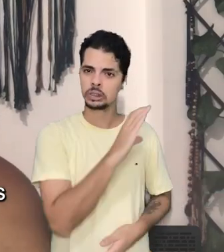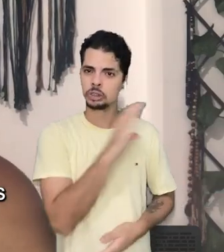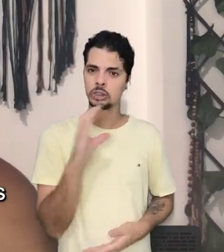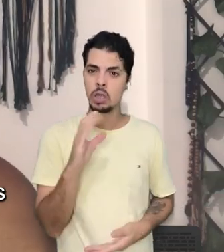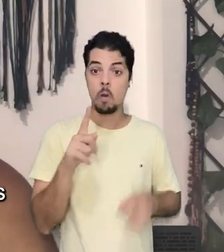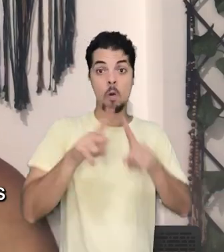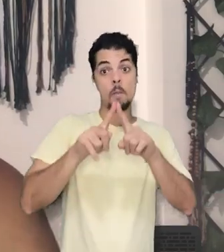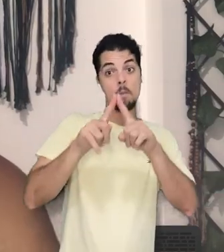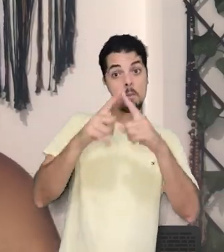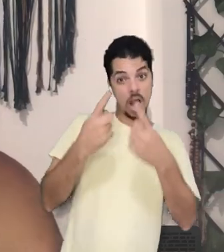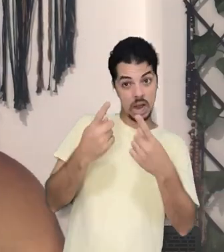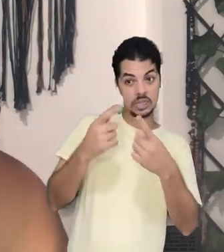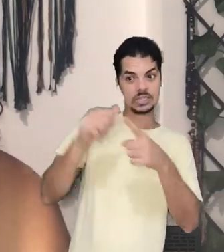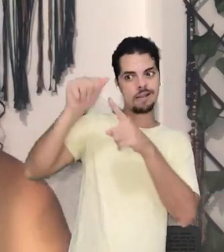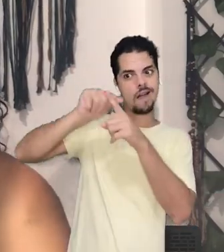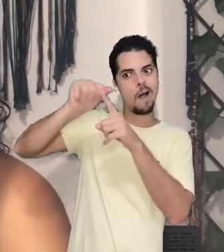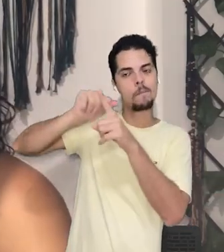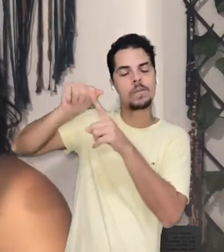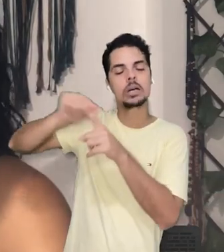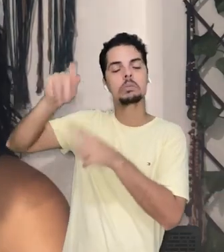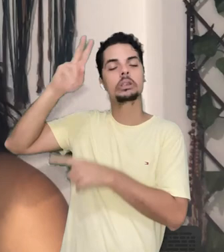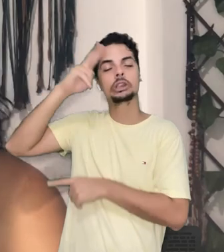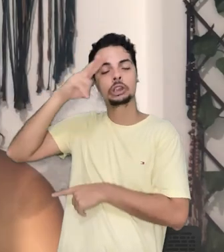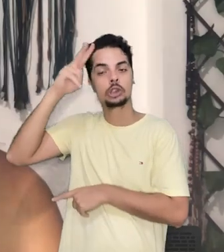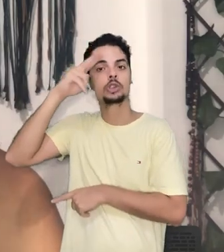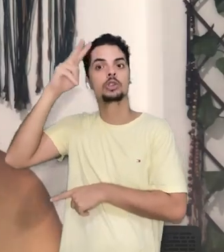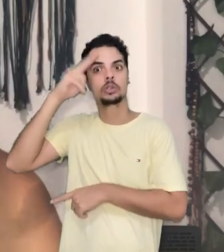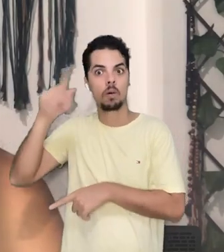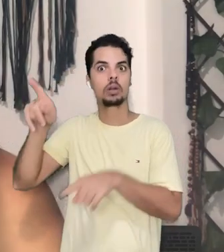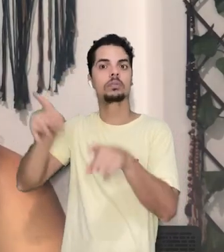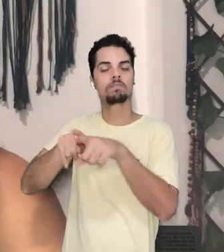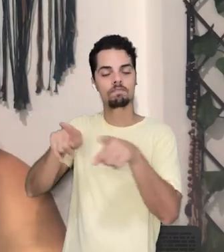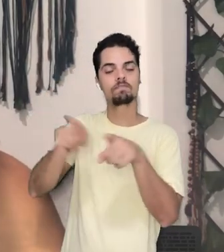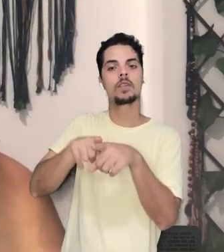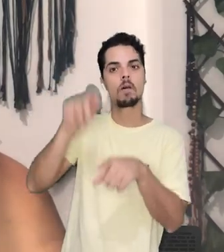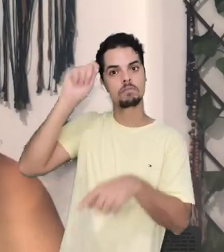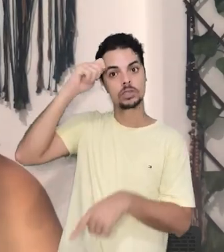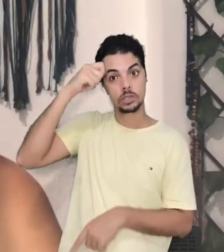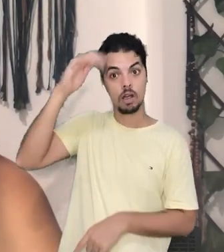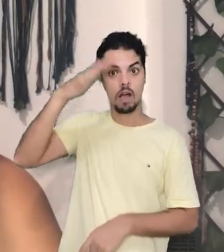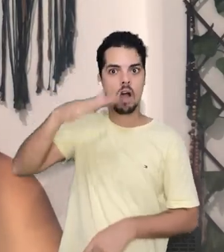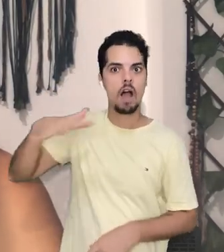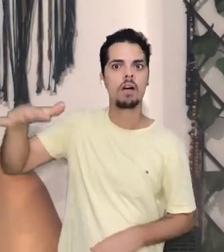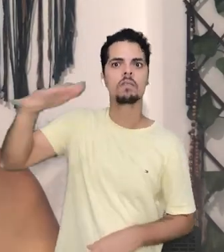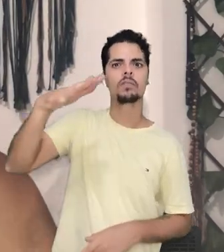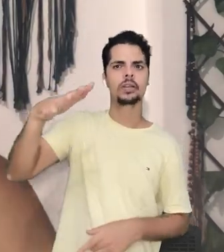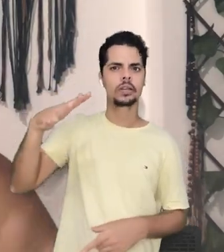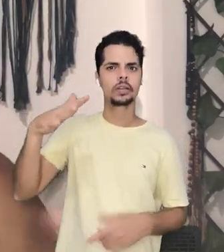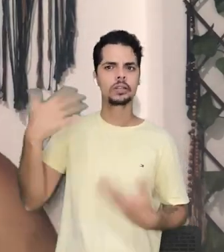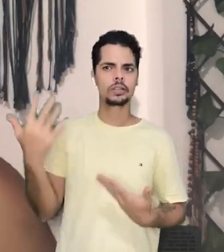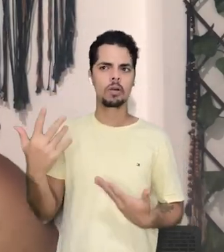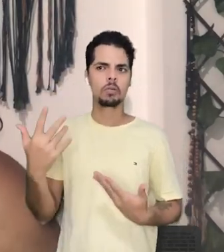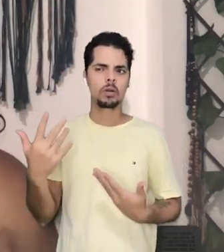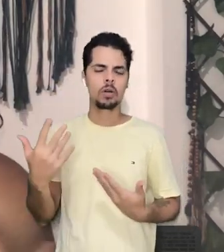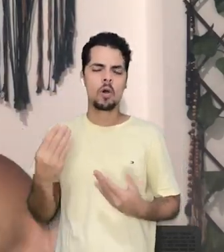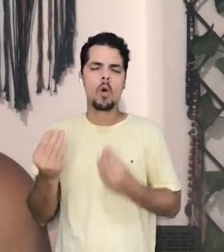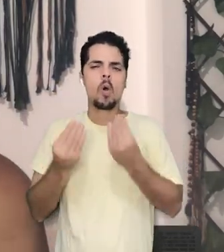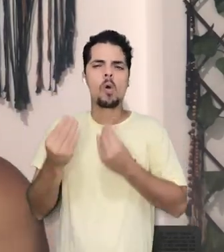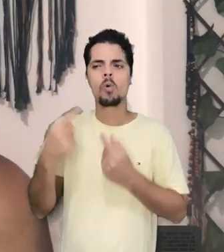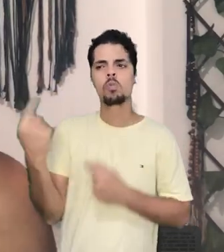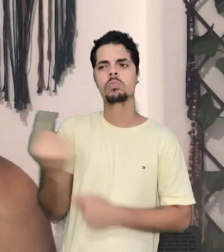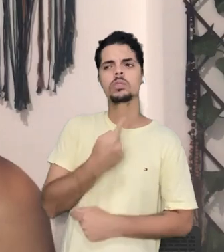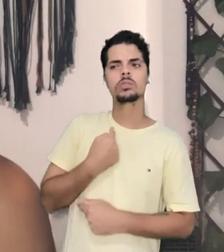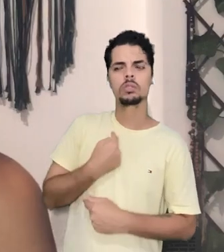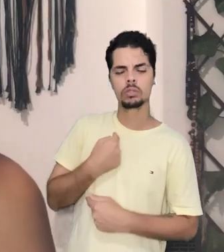chegarem na América, mas apagamentos de suas histórias e de seu legado. Então, diante disso, como